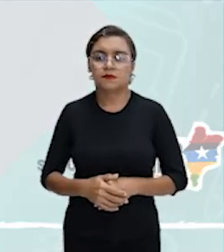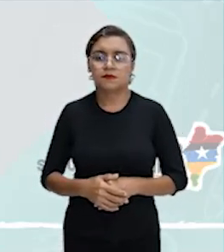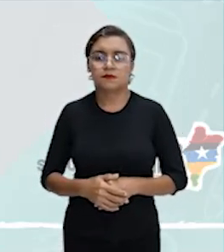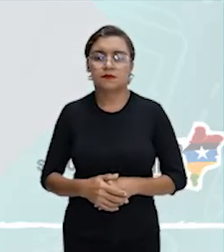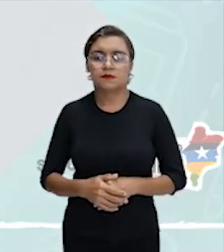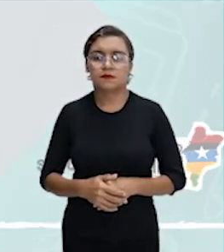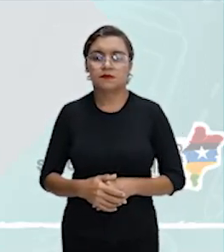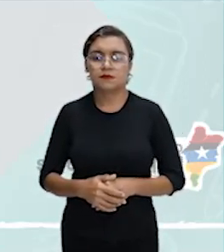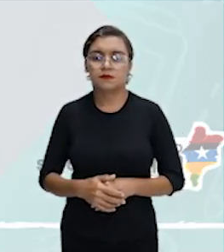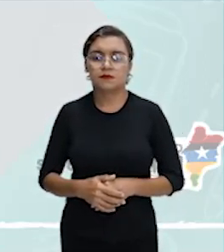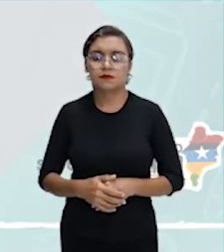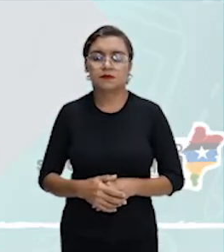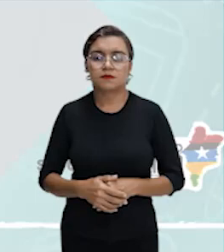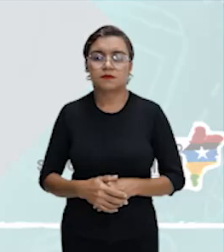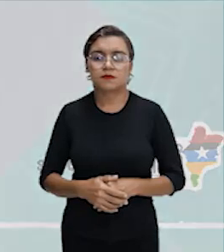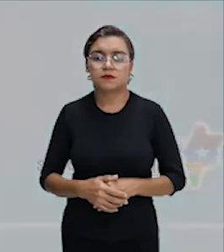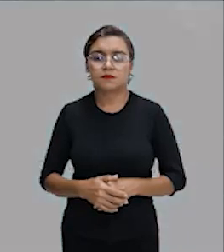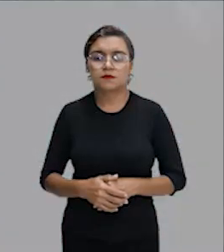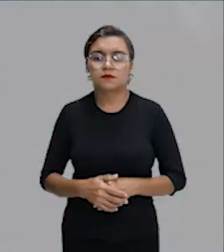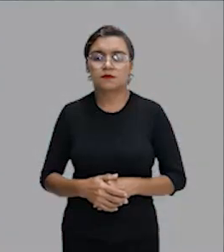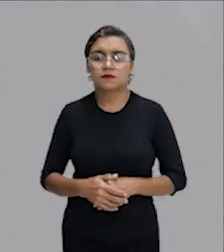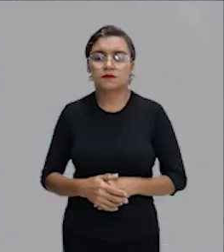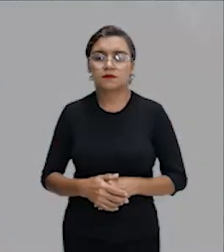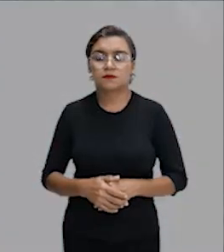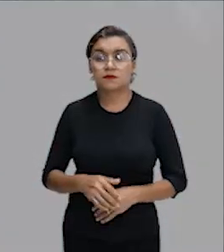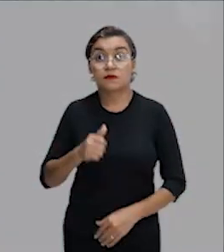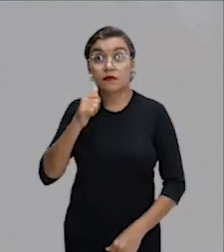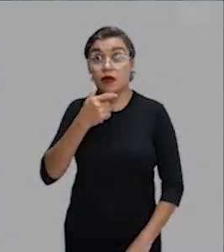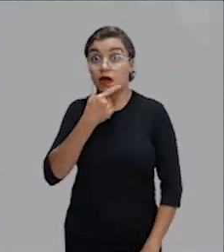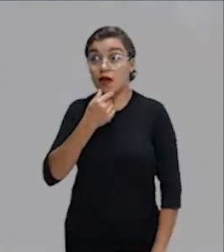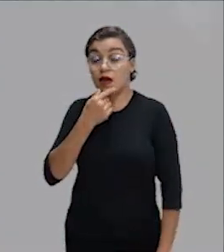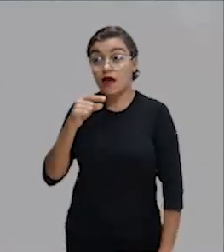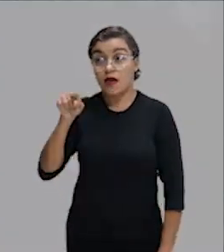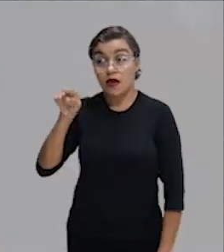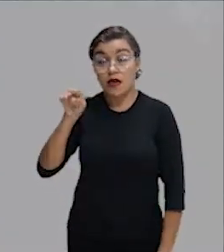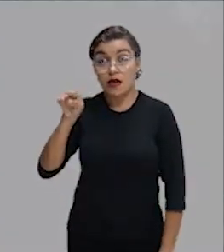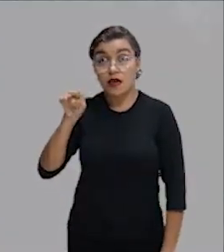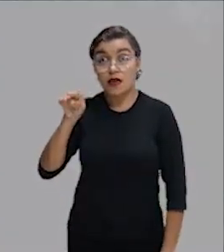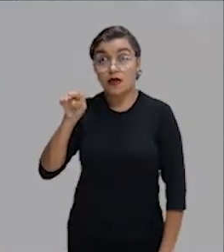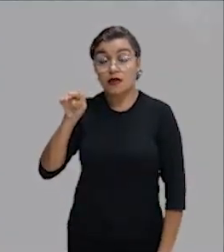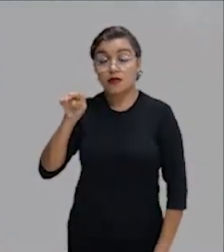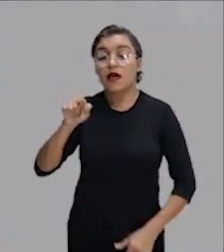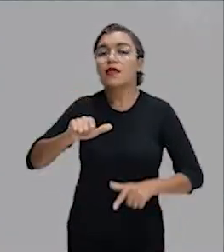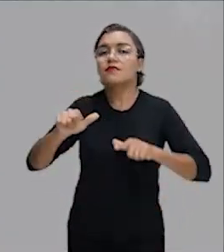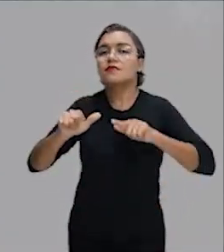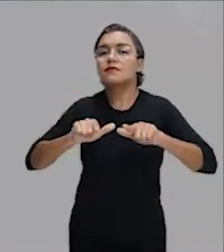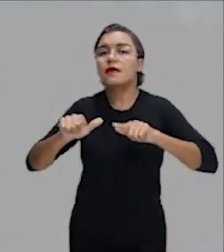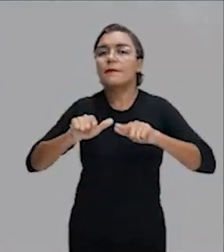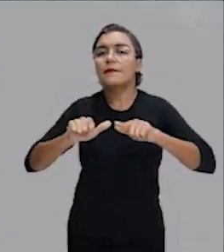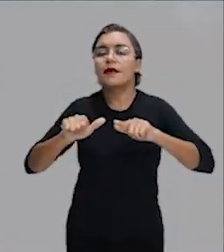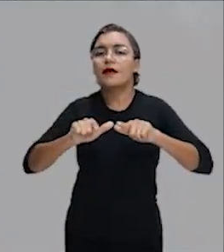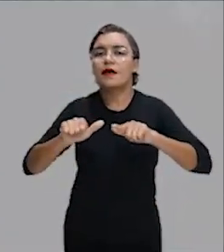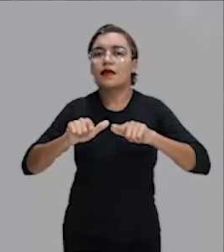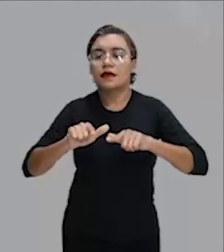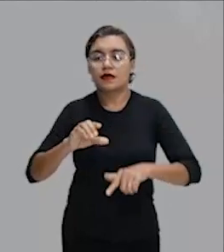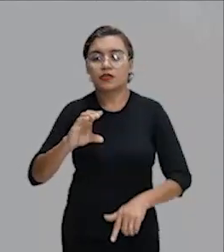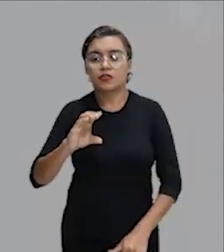since 2019. Ele tem trabalhado, ou ele trabalha em Chicago